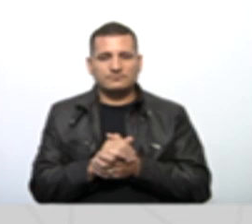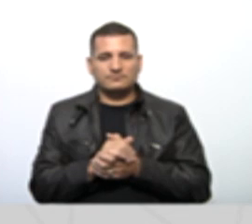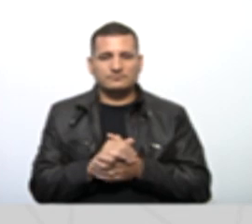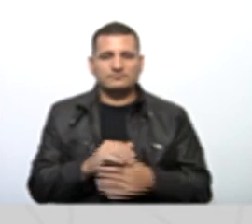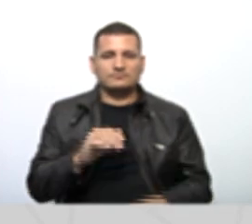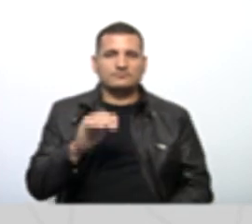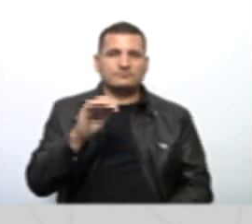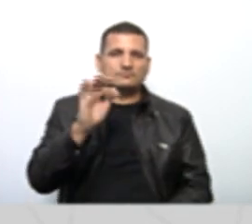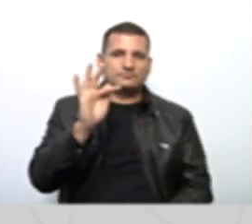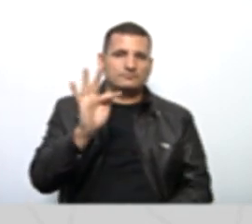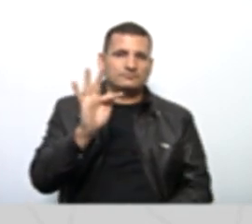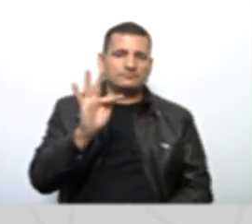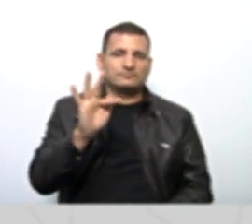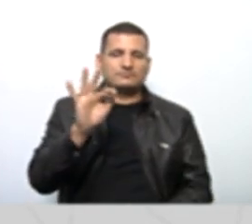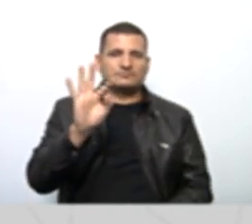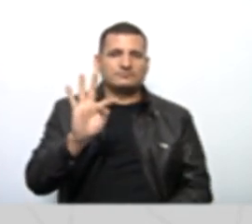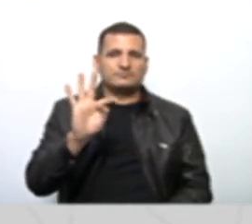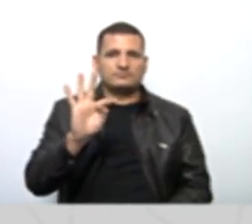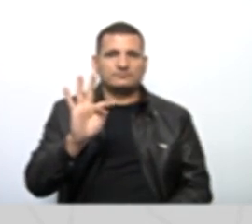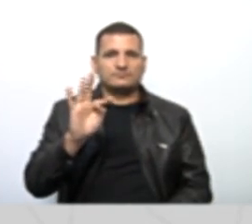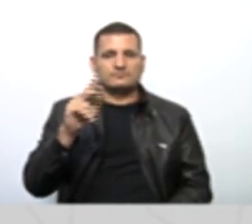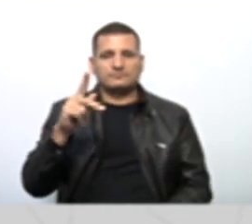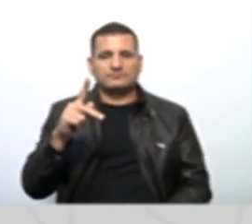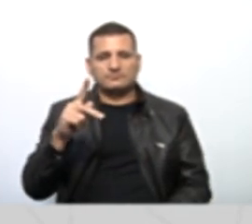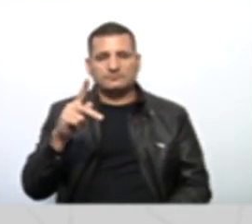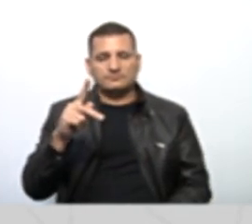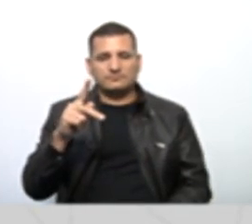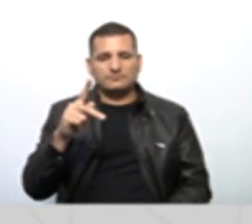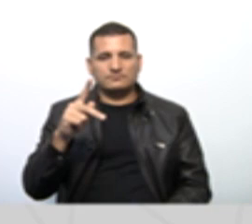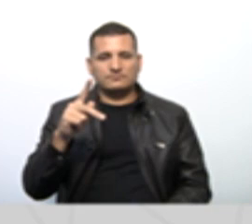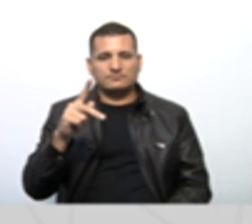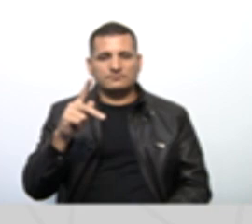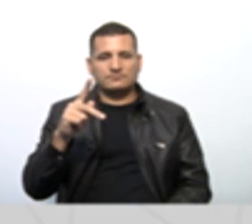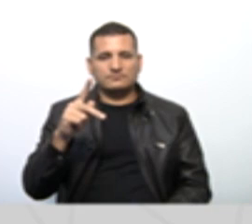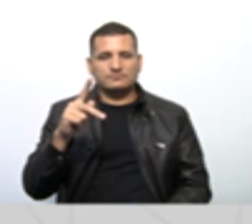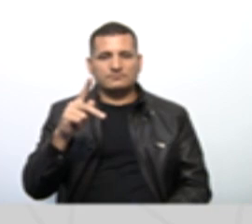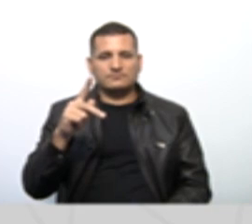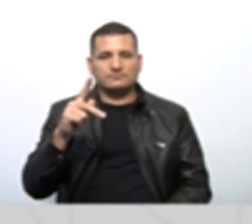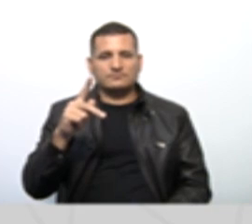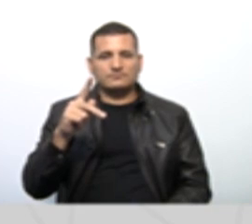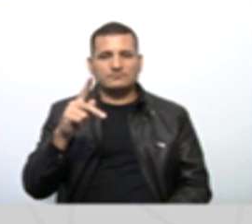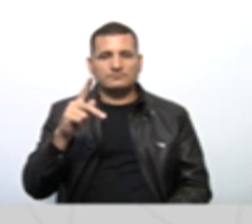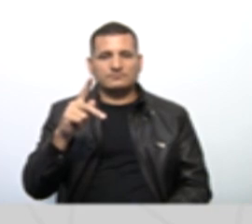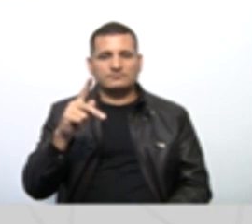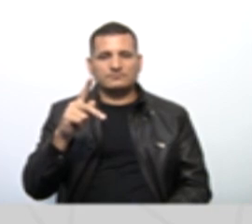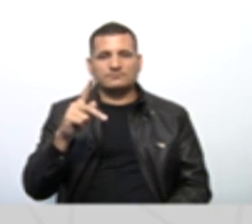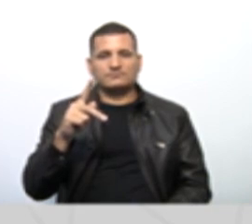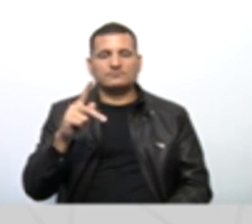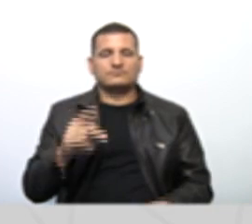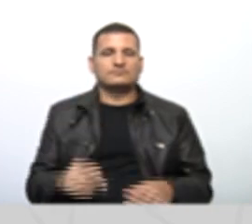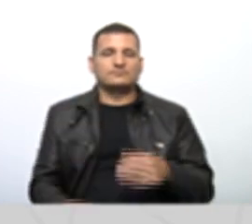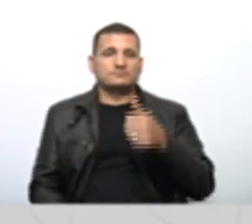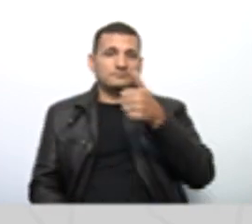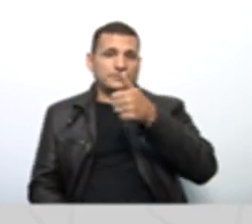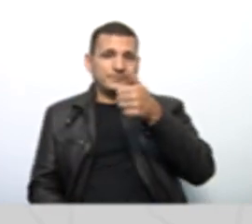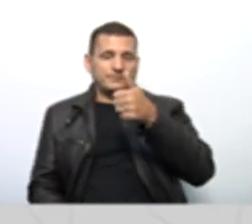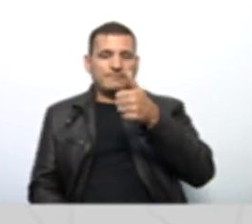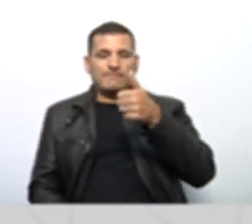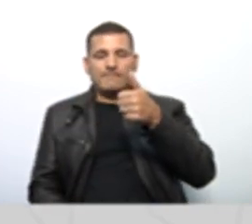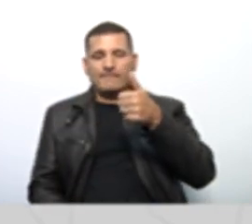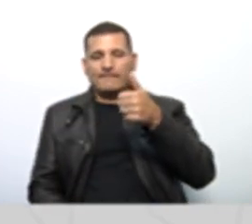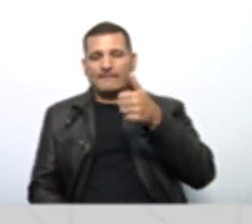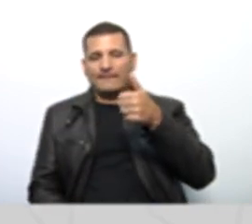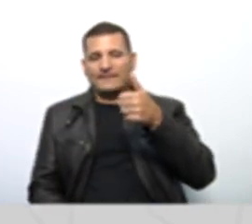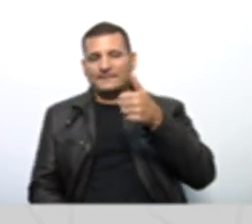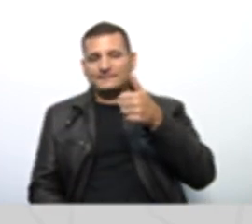cabo ftp é isso aqui que a gente tá atenção se volta aqui o cabo ftp é o primeiro é isso